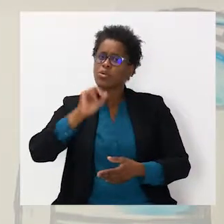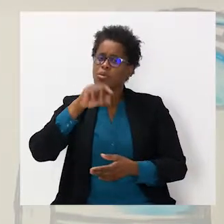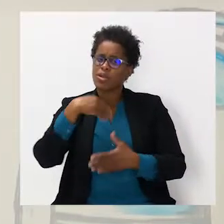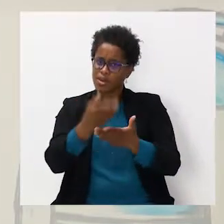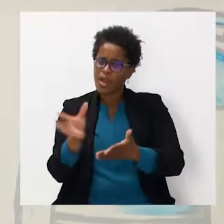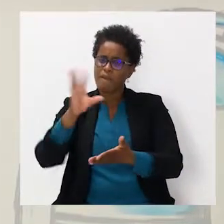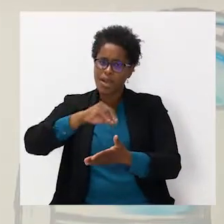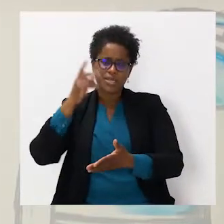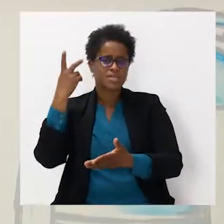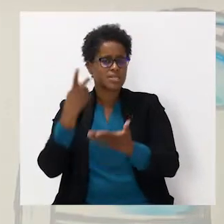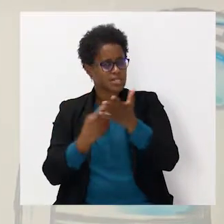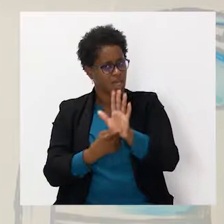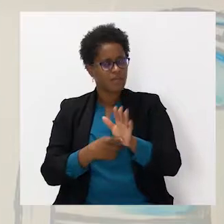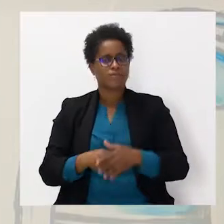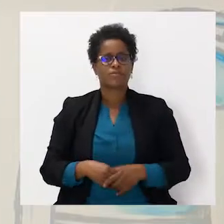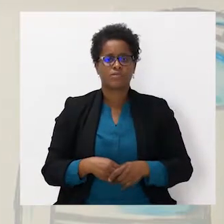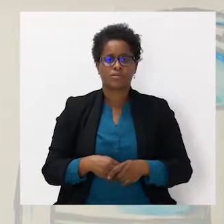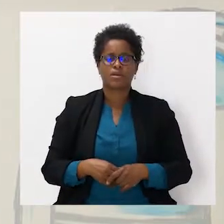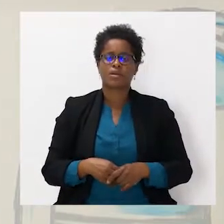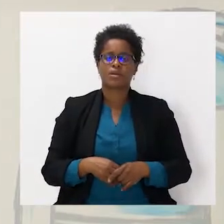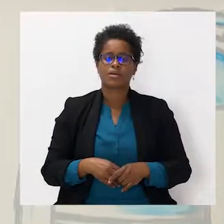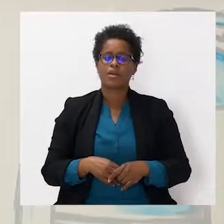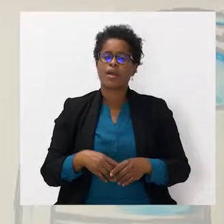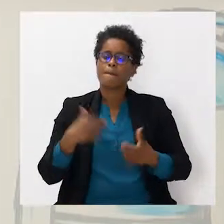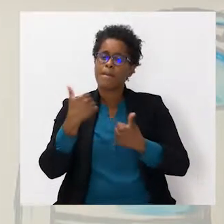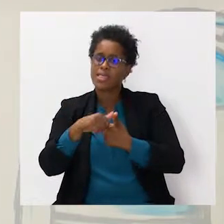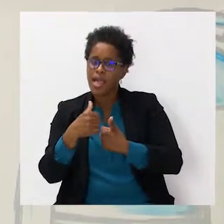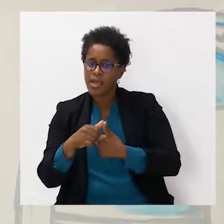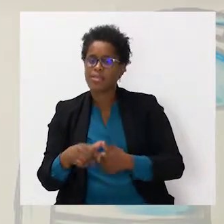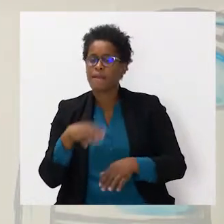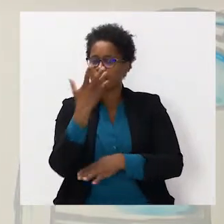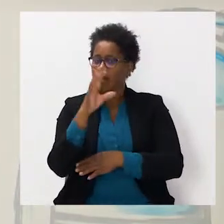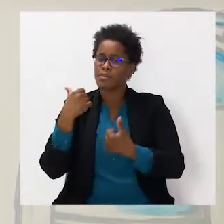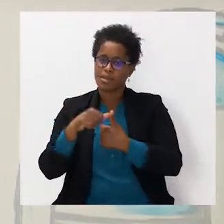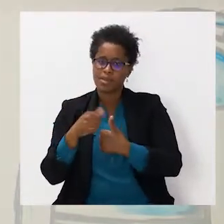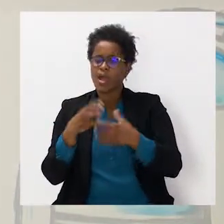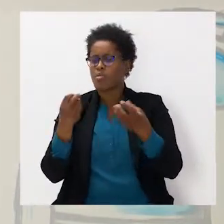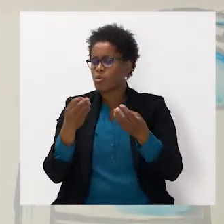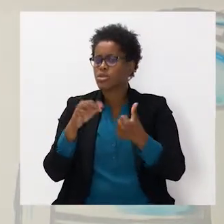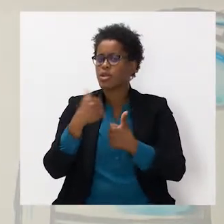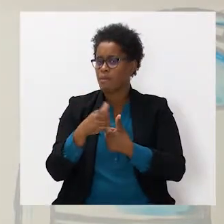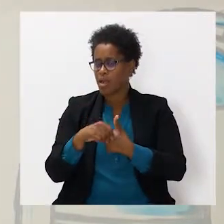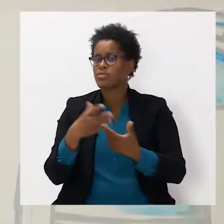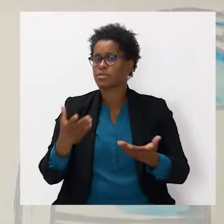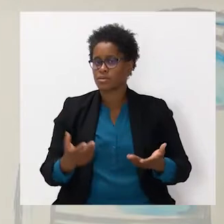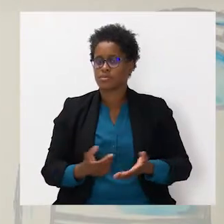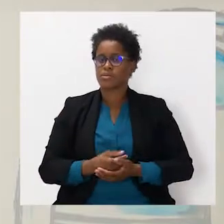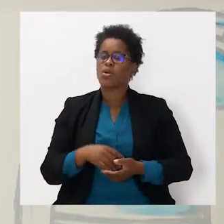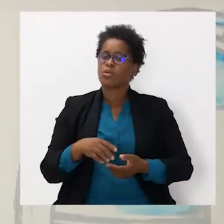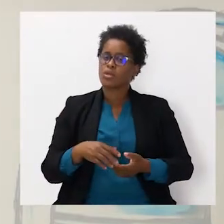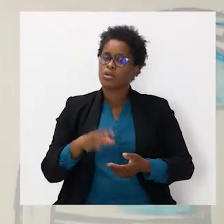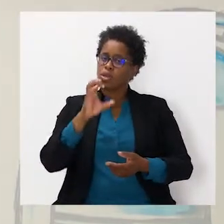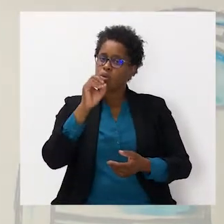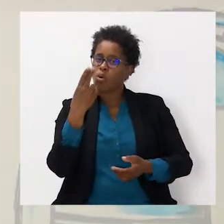dizer couve, não é? A batateira, certo? Várias plantas que são consideradas, ou aliás, que